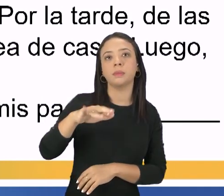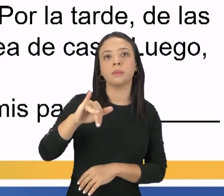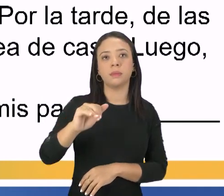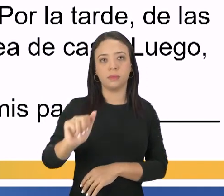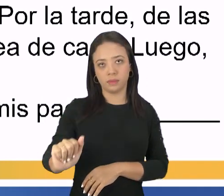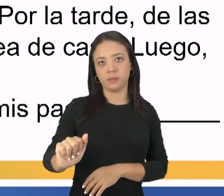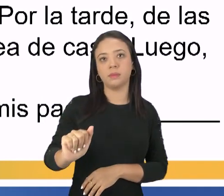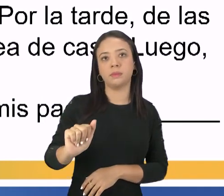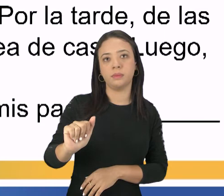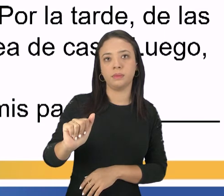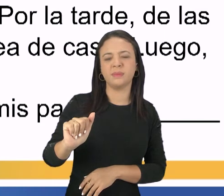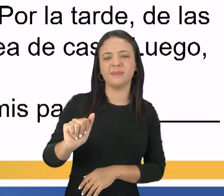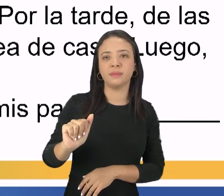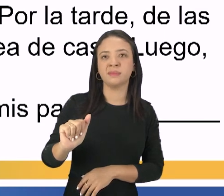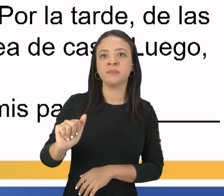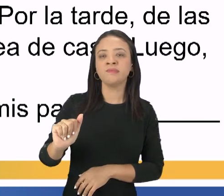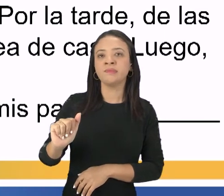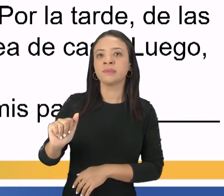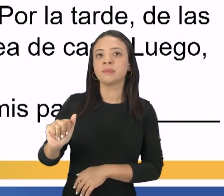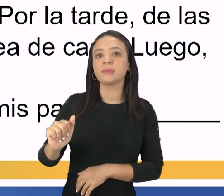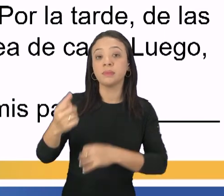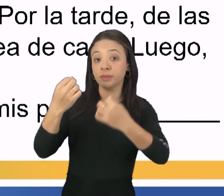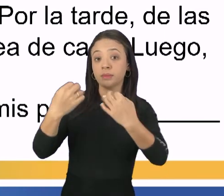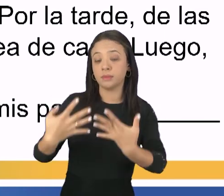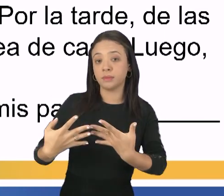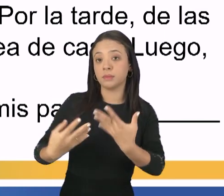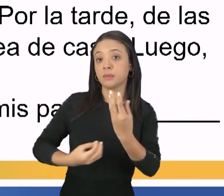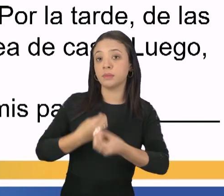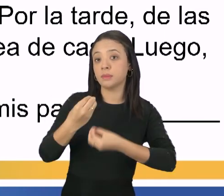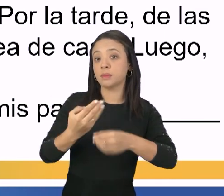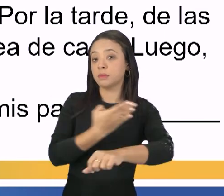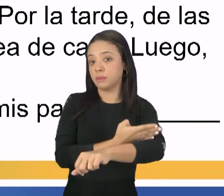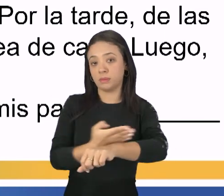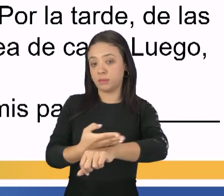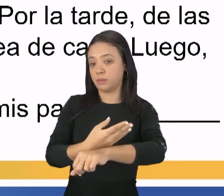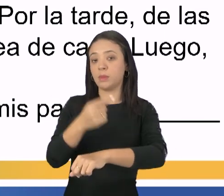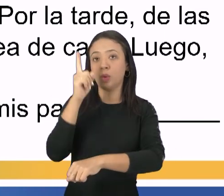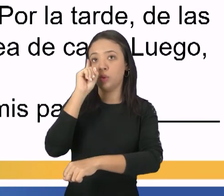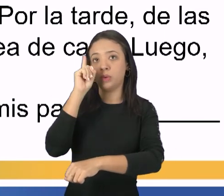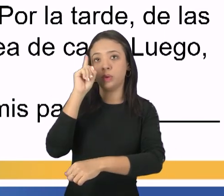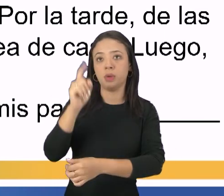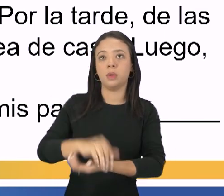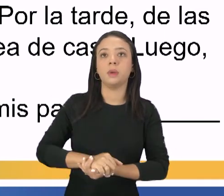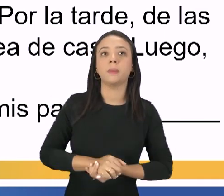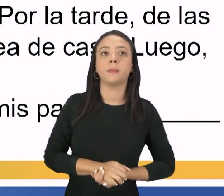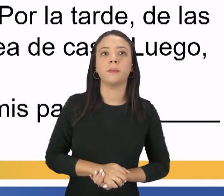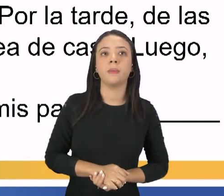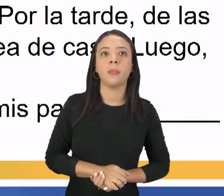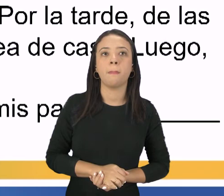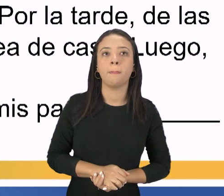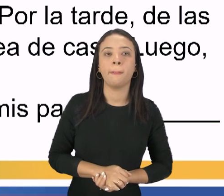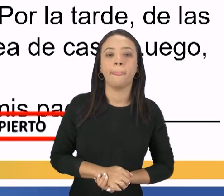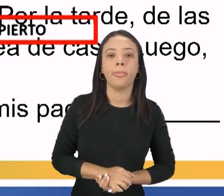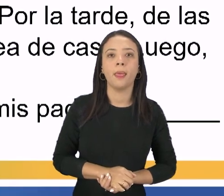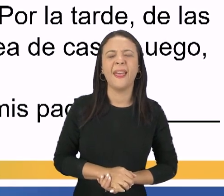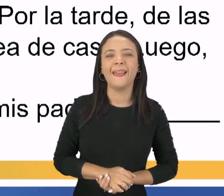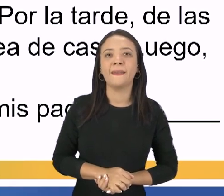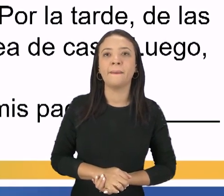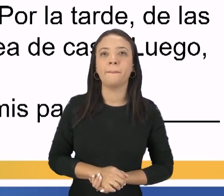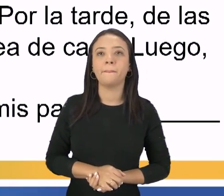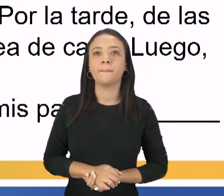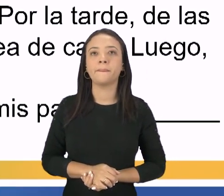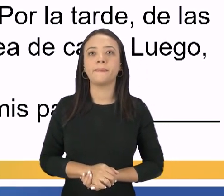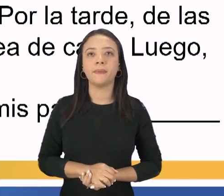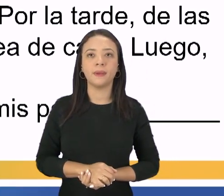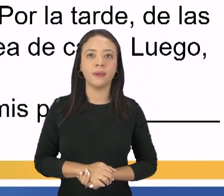Les voy a contar como é minha rotina. Vou contar a vocês como é minha rotina. La tarea de mi día está muito bem organizado. Verás,